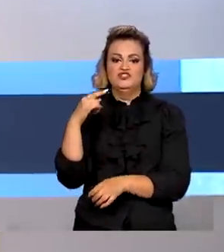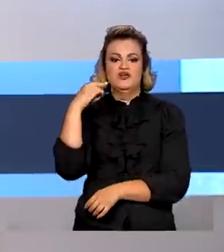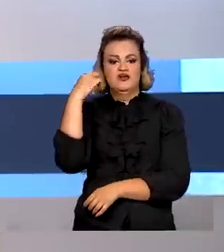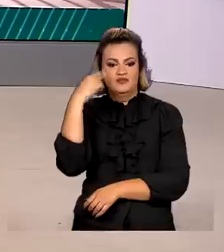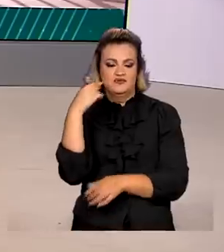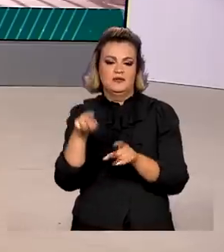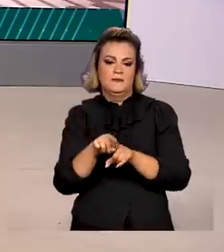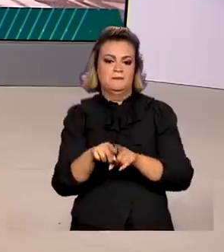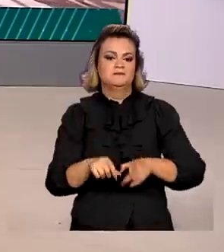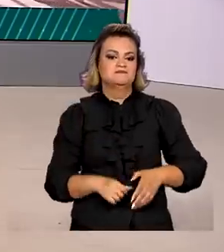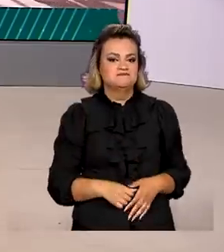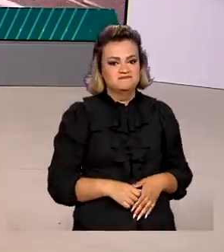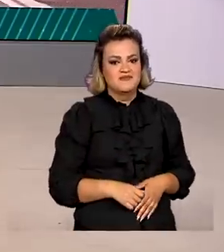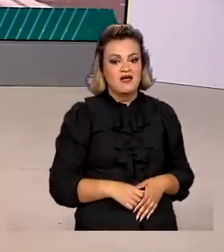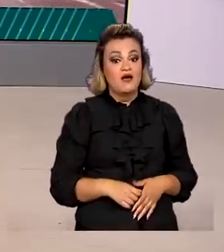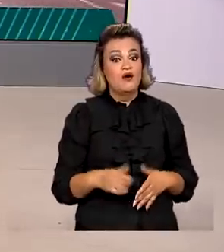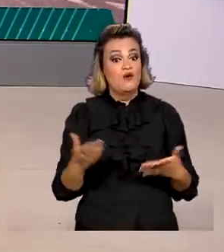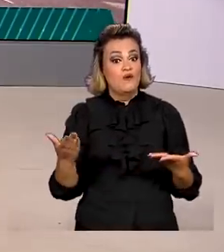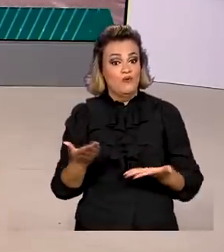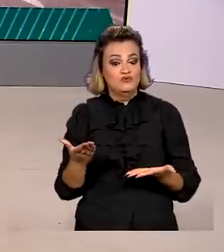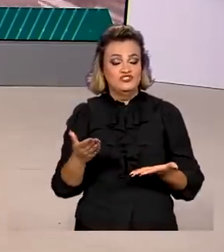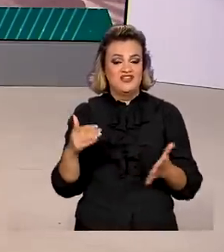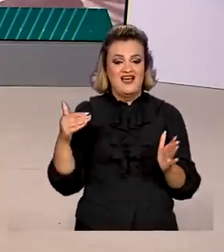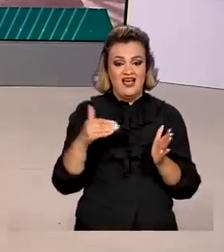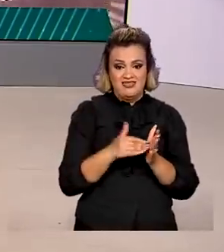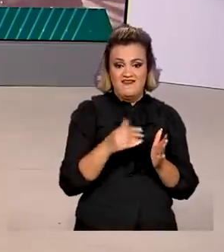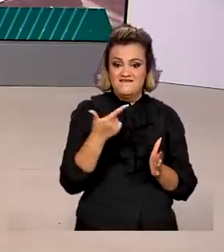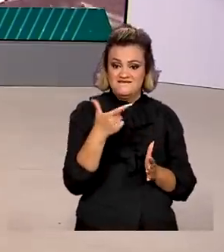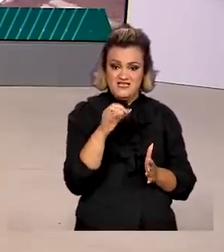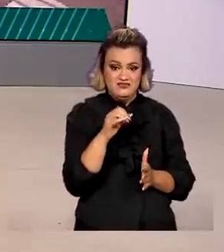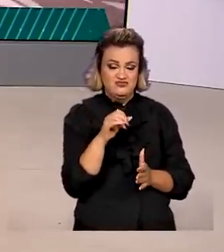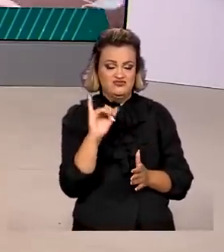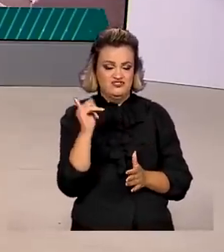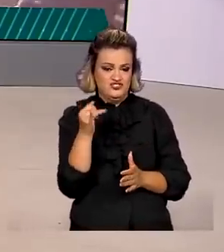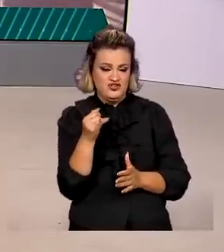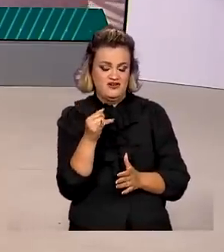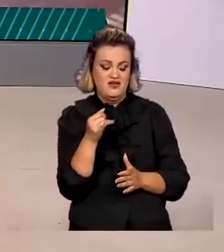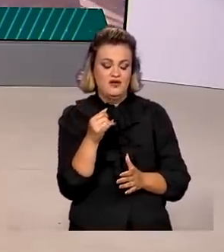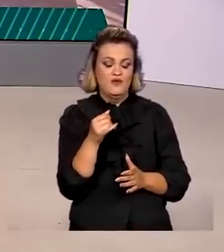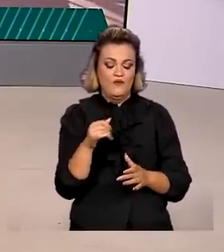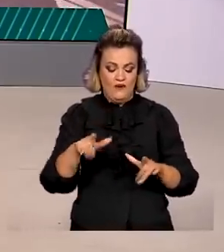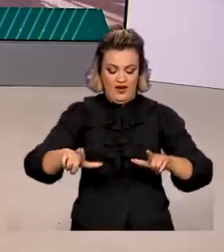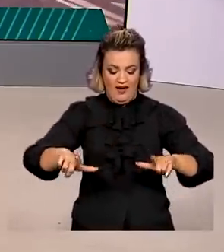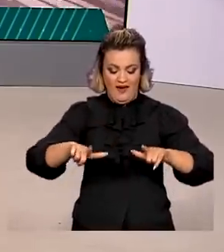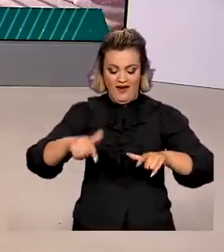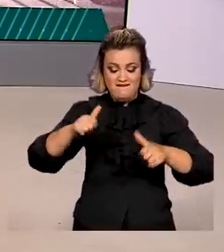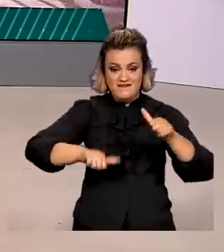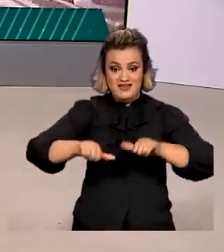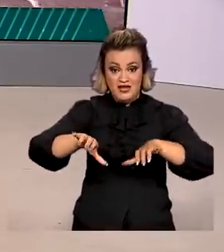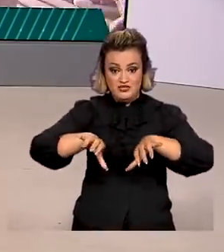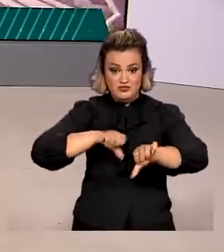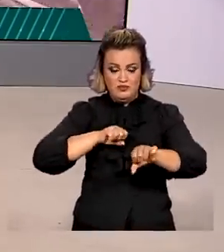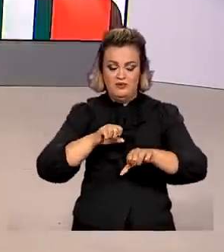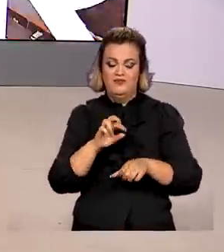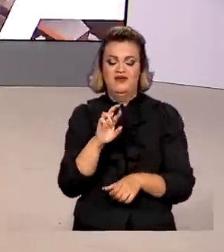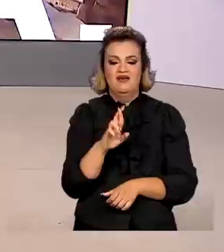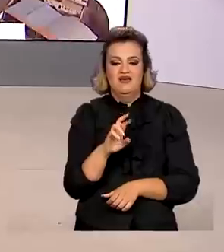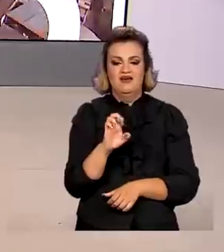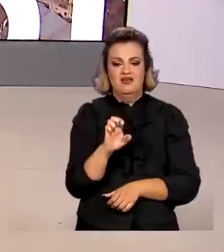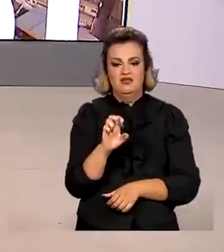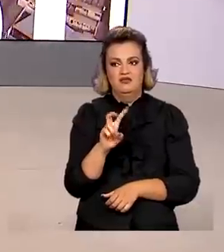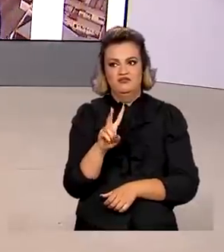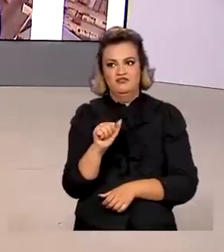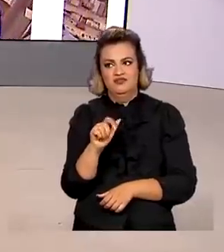advogado. Começa hoje e vai até 20 de janeiro a inscrição para o Revalida, o Exame Nacional de Revalidação de Diplomas